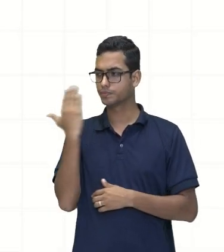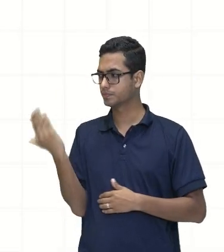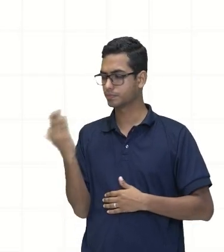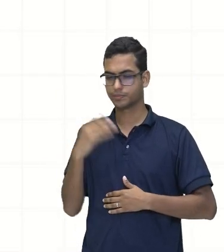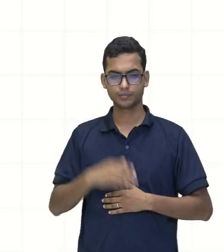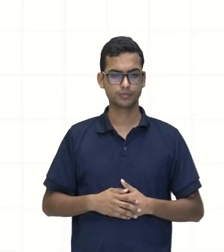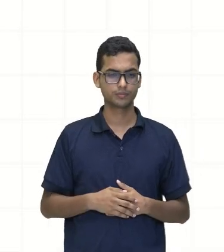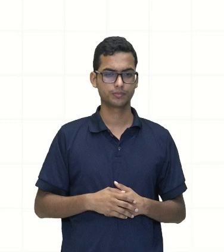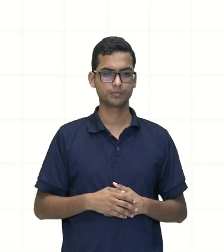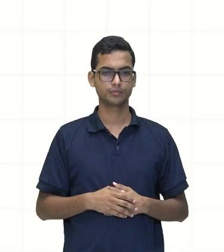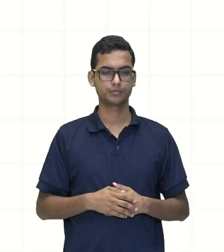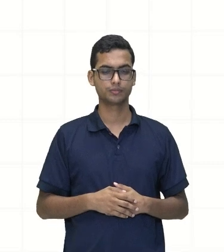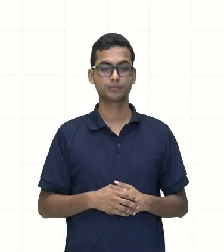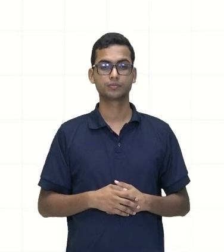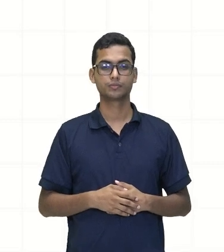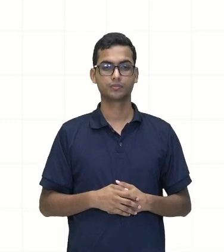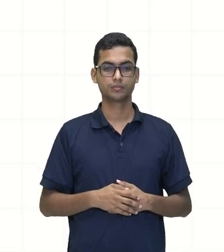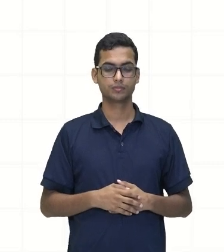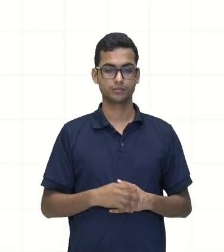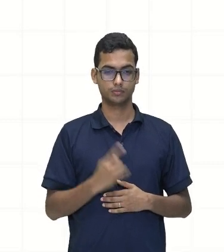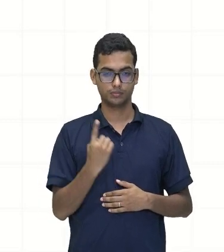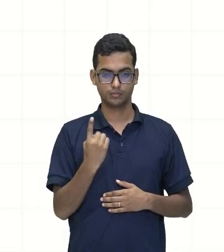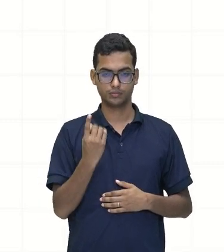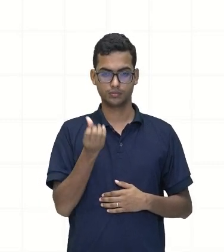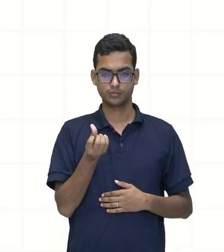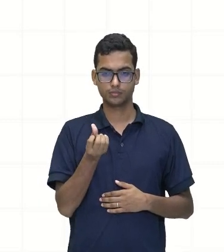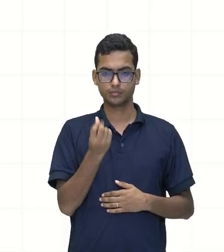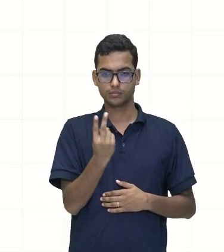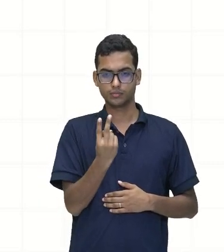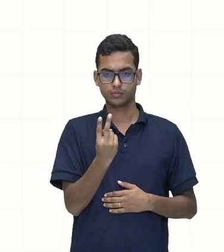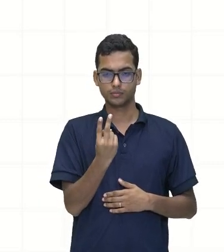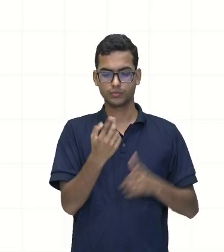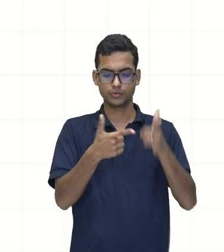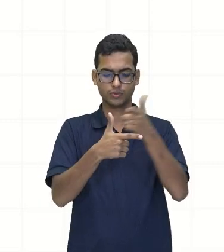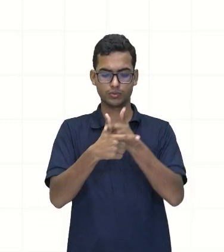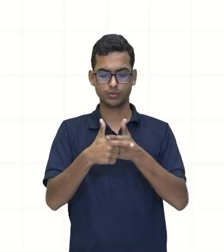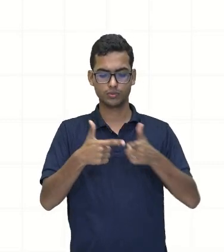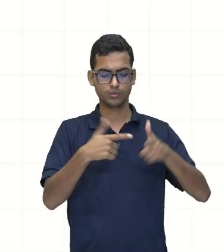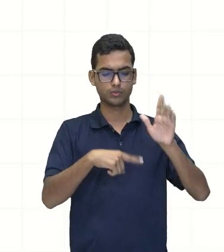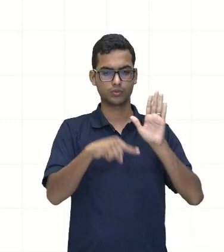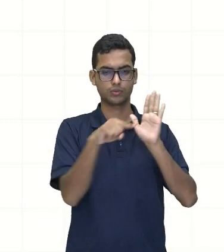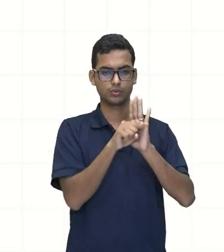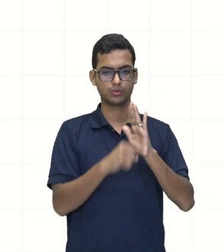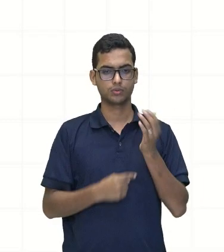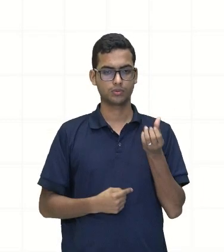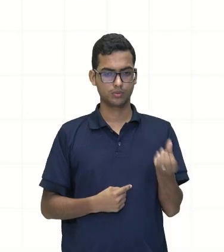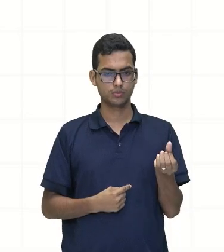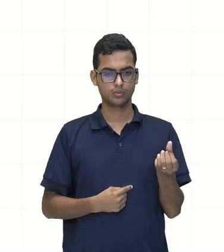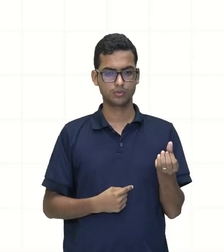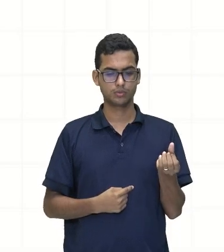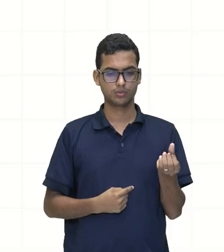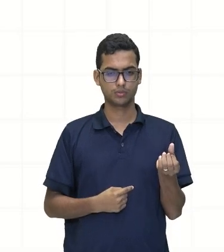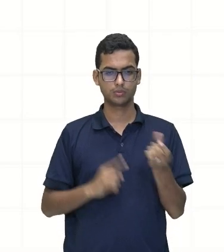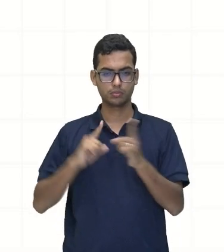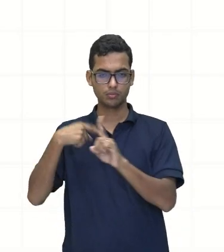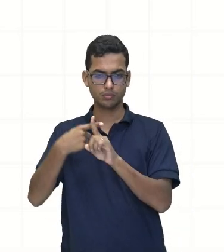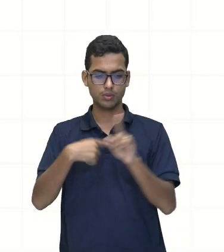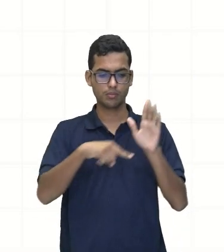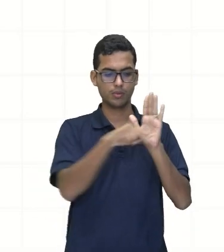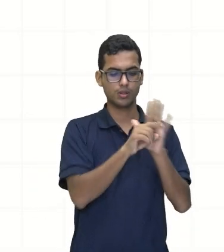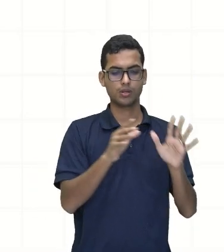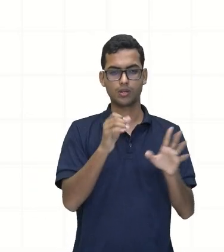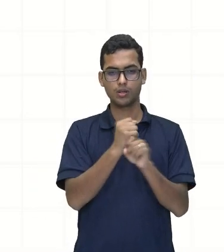dividido por menos 6, agora sim eu vou fazer jogo de sinal, menos com mais, menos